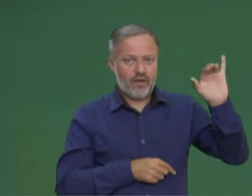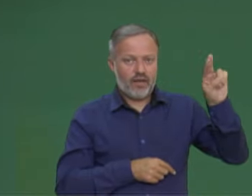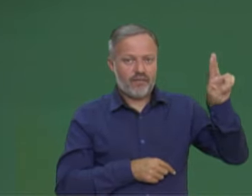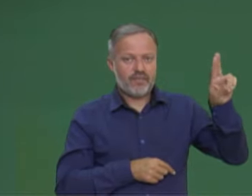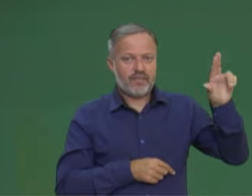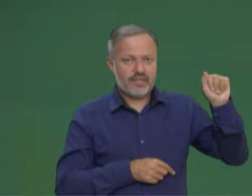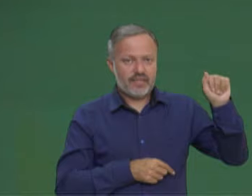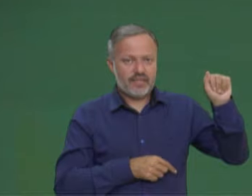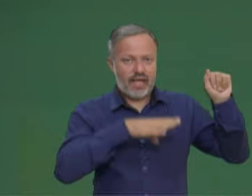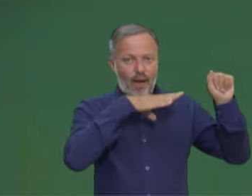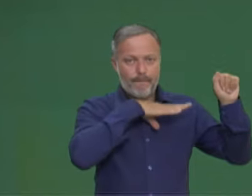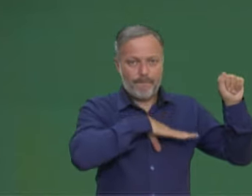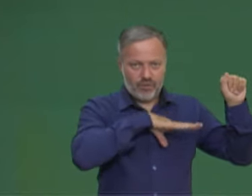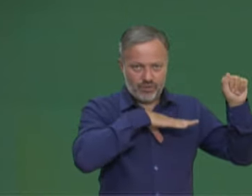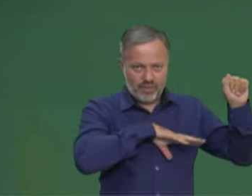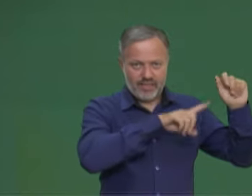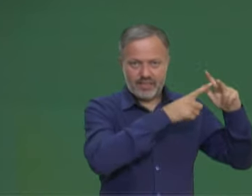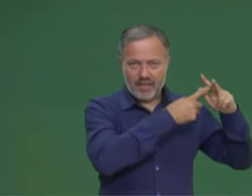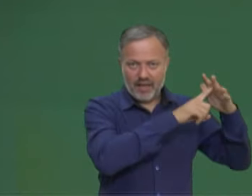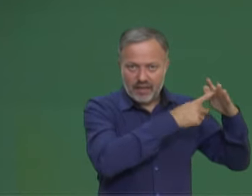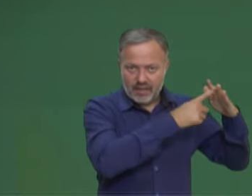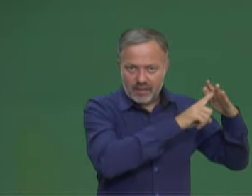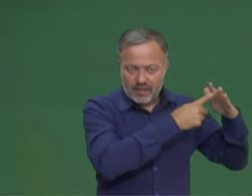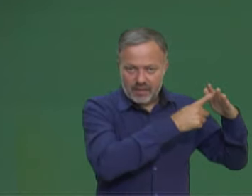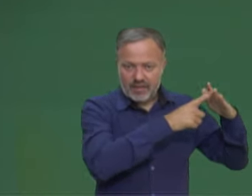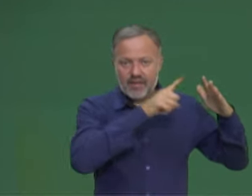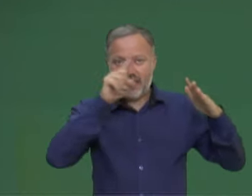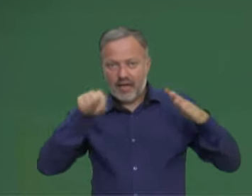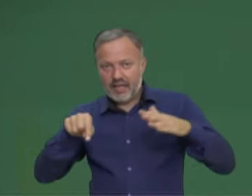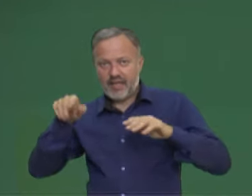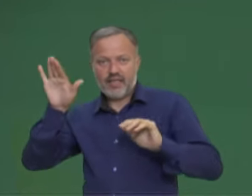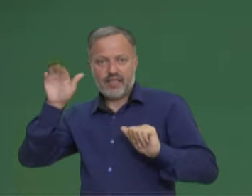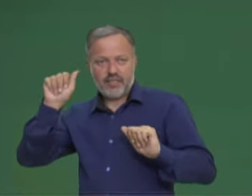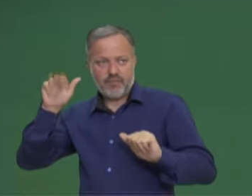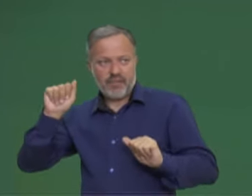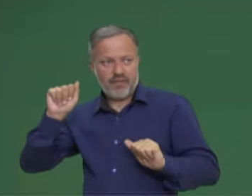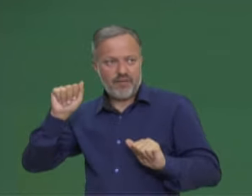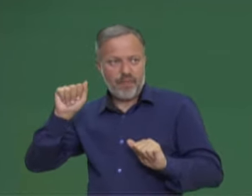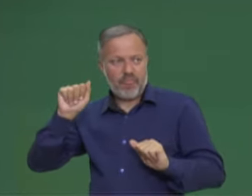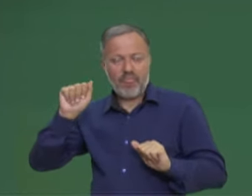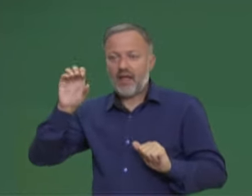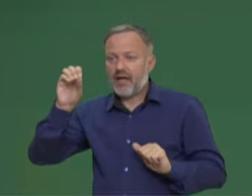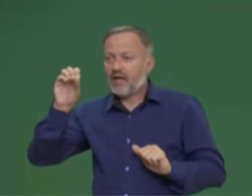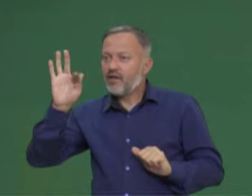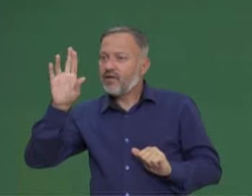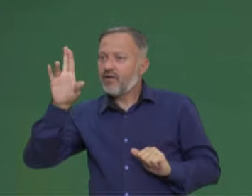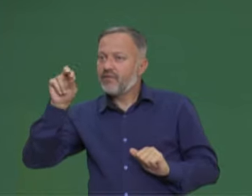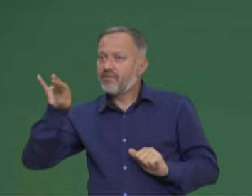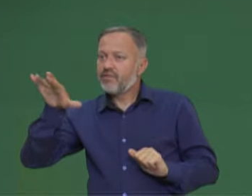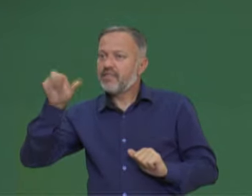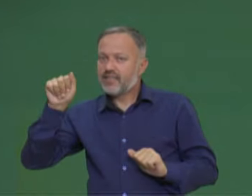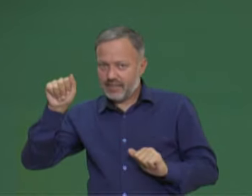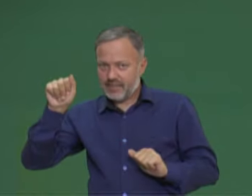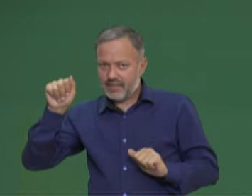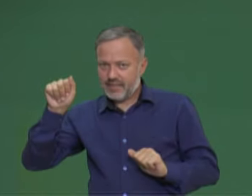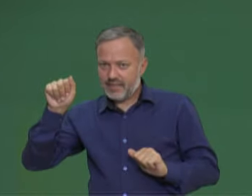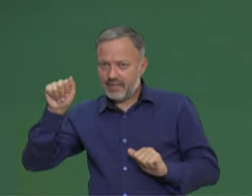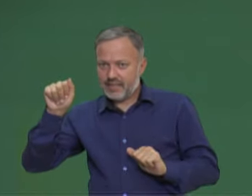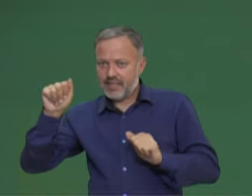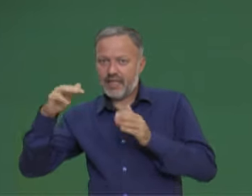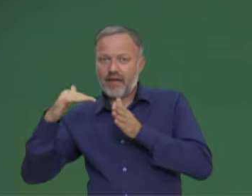Por isso que a pergunta, podemos tutear-nos. Então, a gente não está mais no escritório, estamos numa festa, é um outro contexto. Então, eu vou adequar